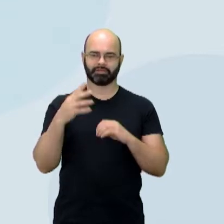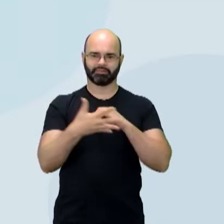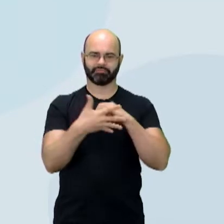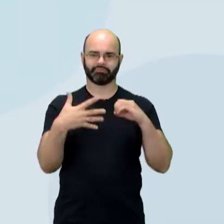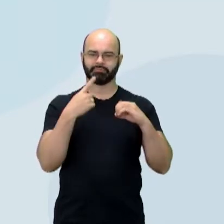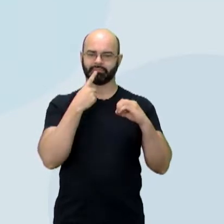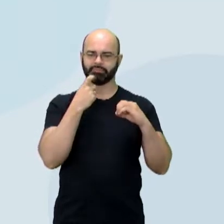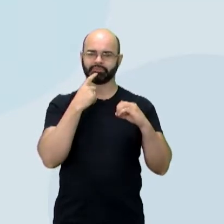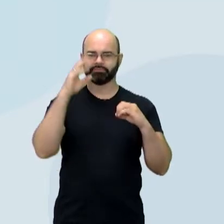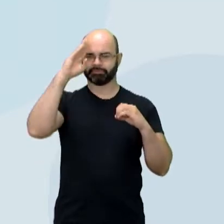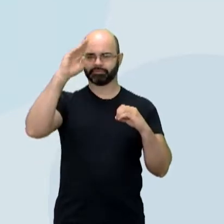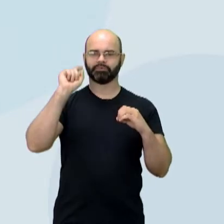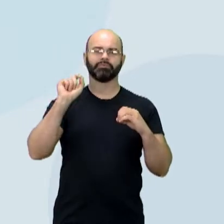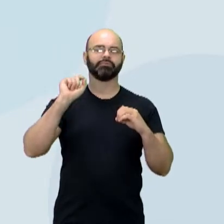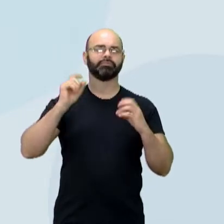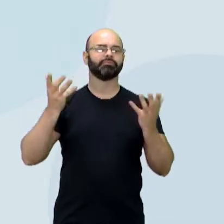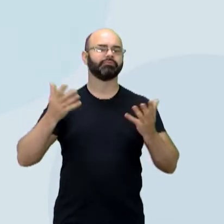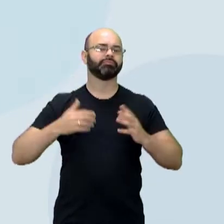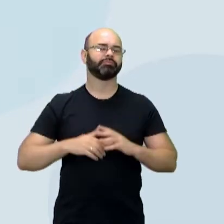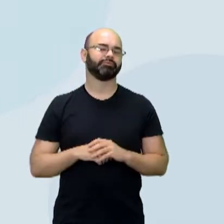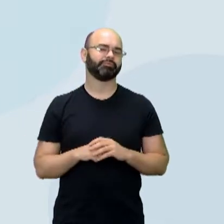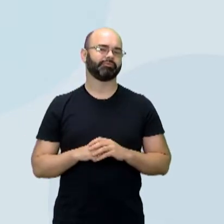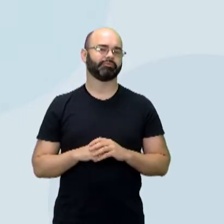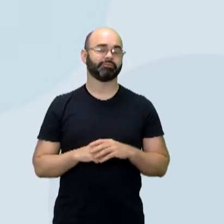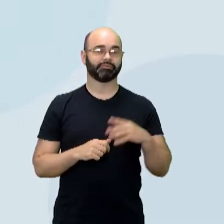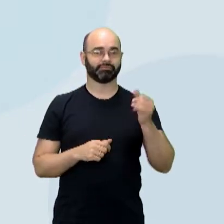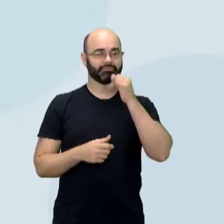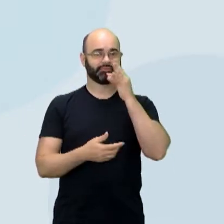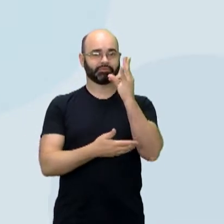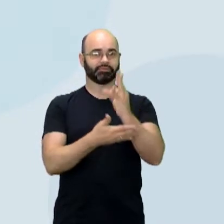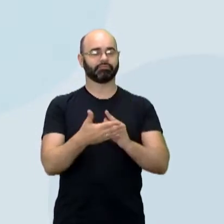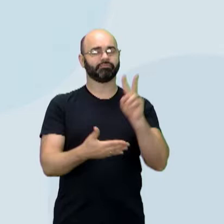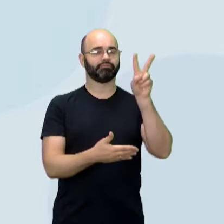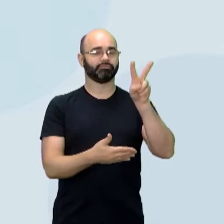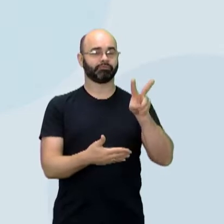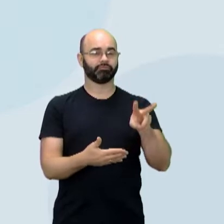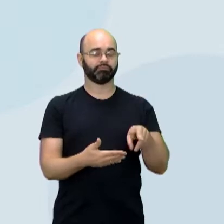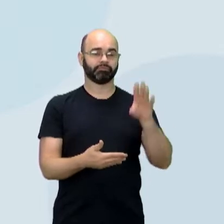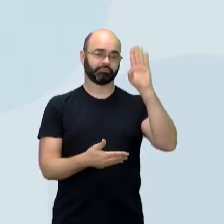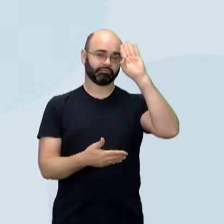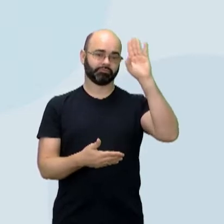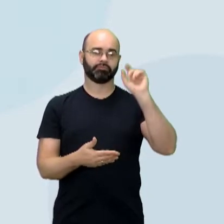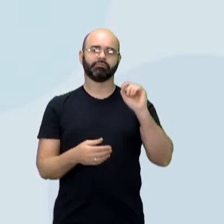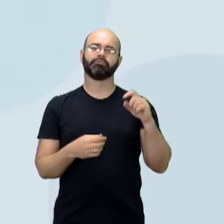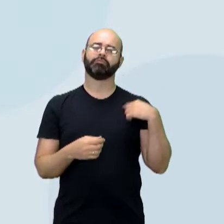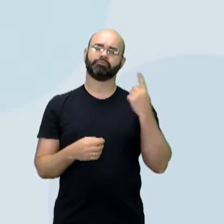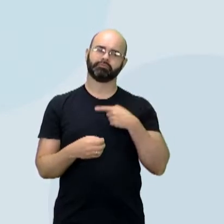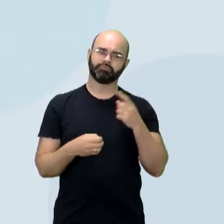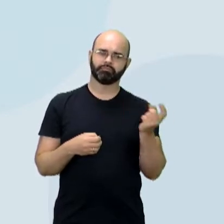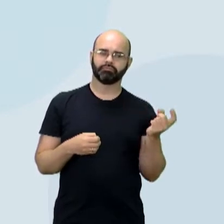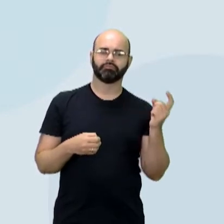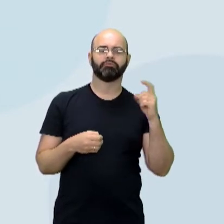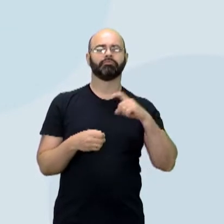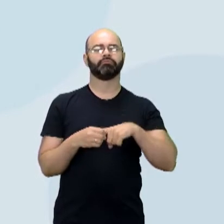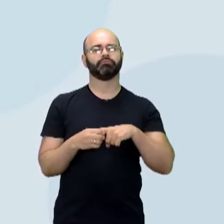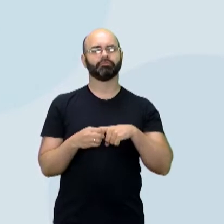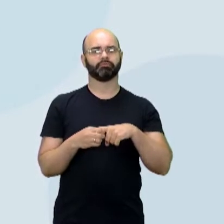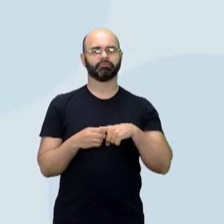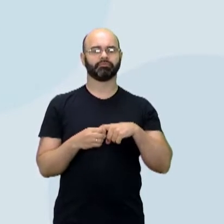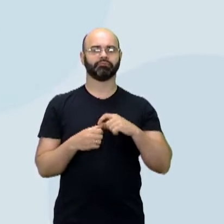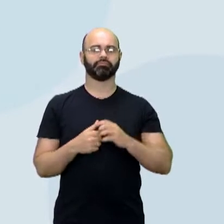é a informação principal? Quando a gente lê o texto, a gente pode até voltar lá para o começo. Opa,